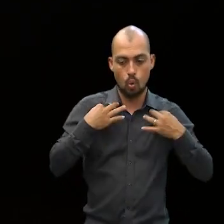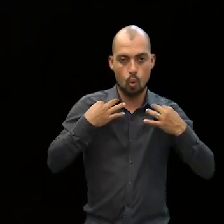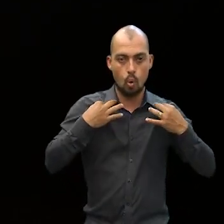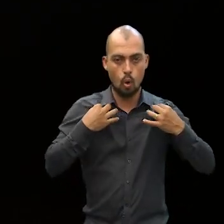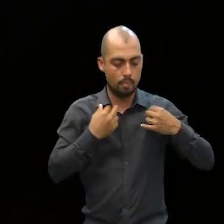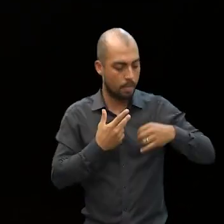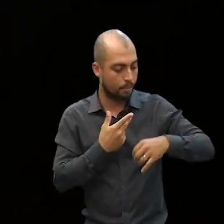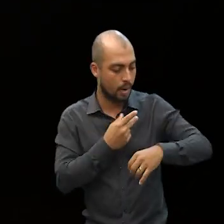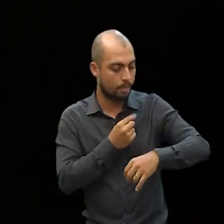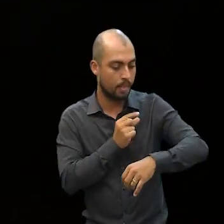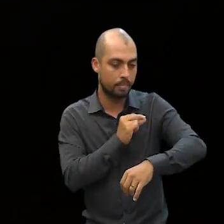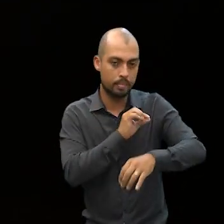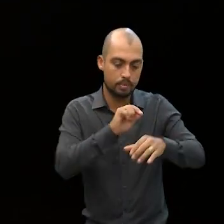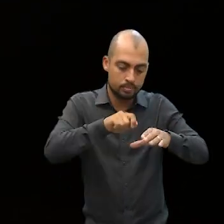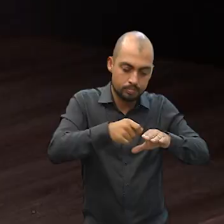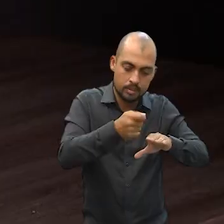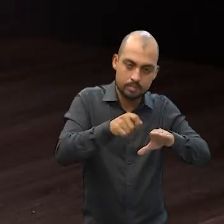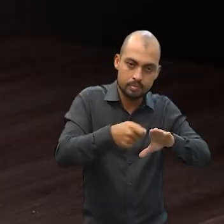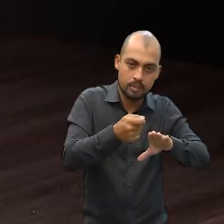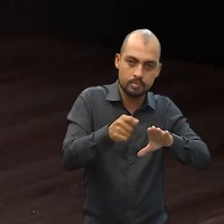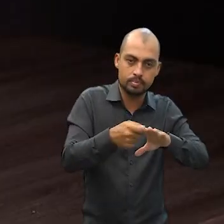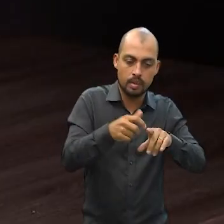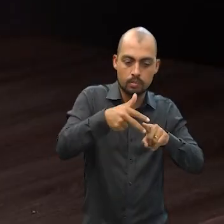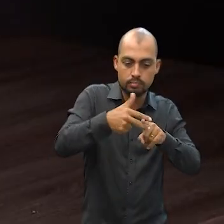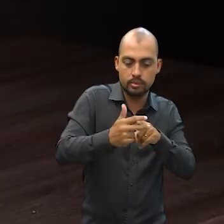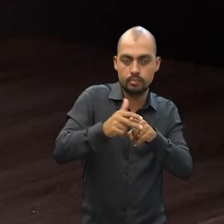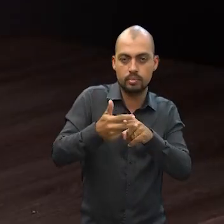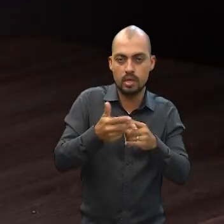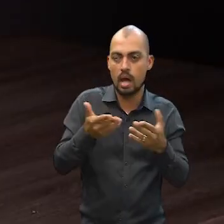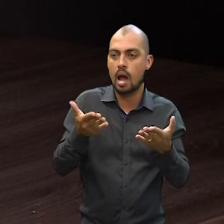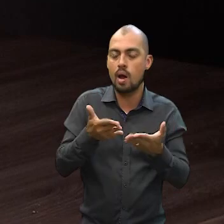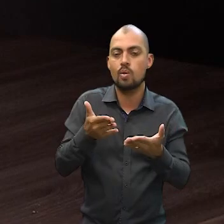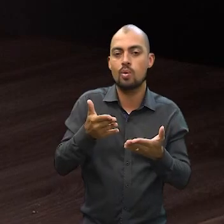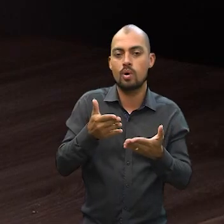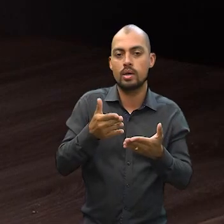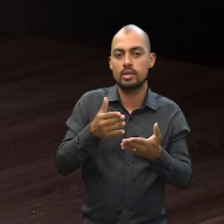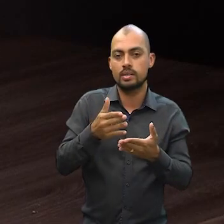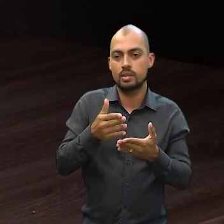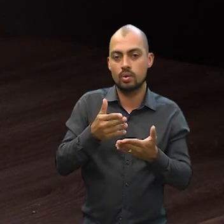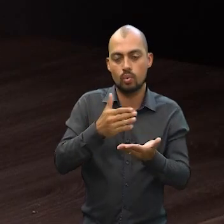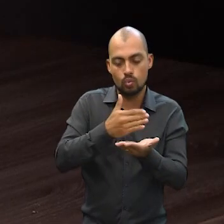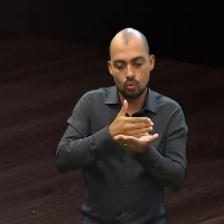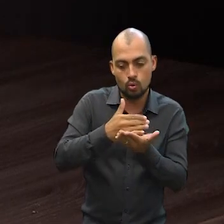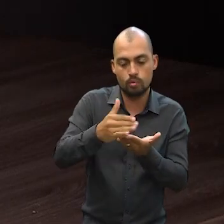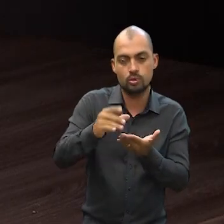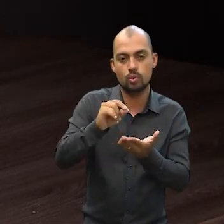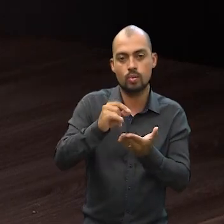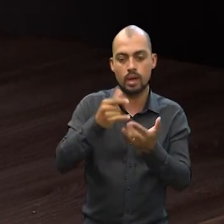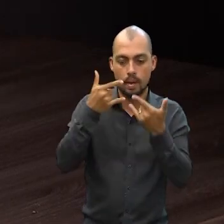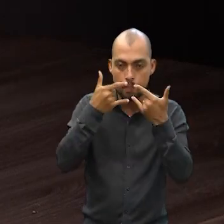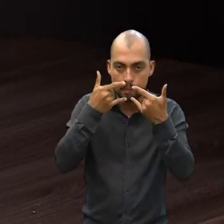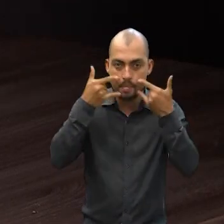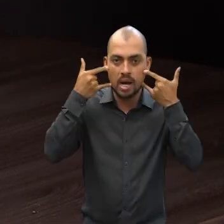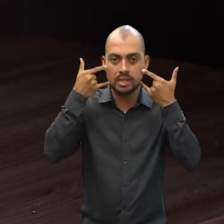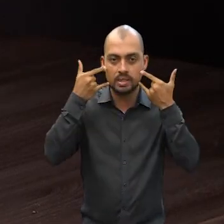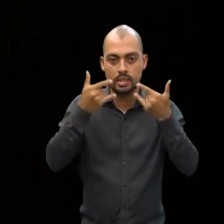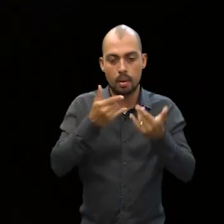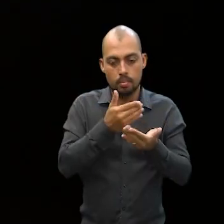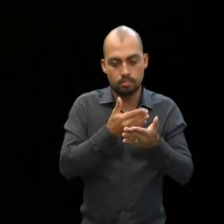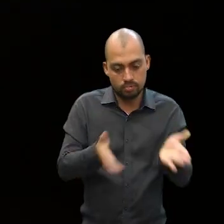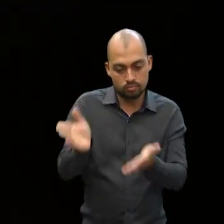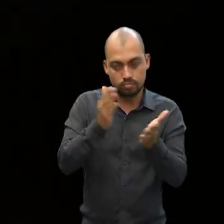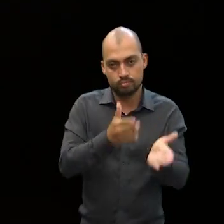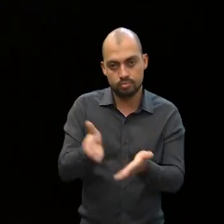até pequenos concertos e passou a, então, fabricar a máscara. E também temos aí